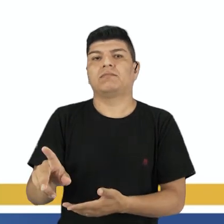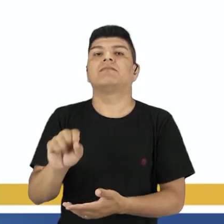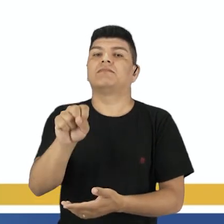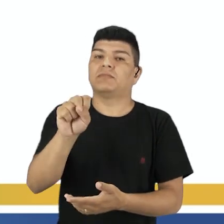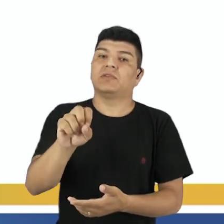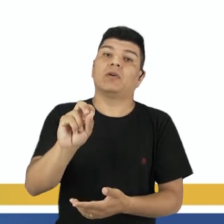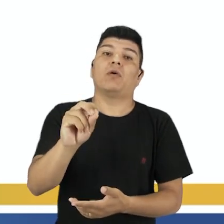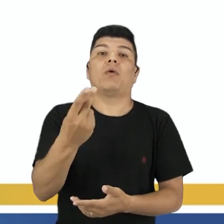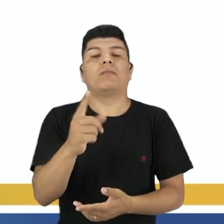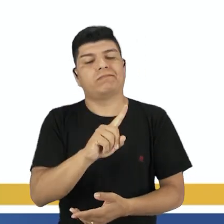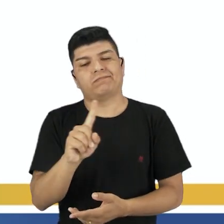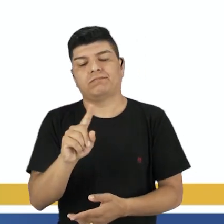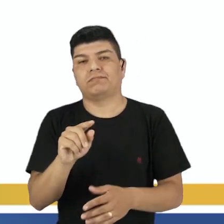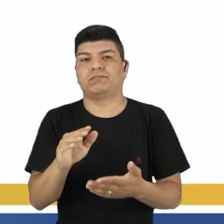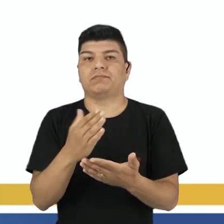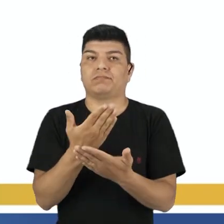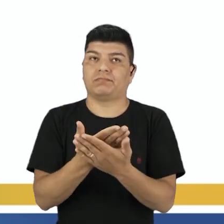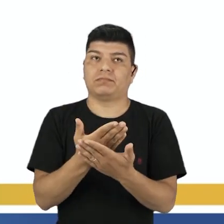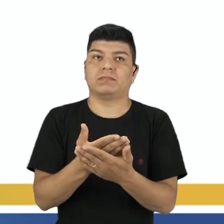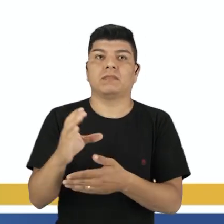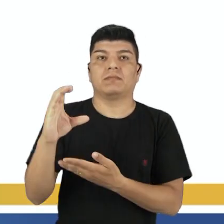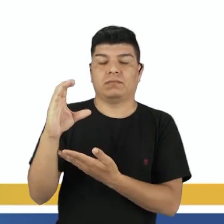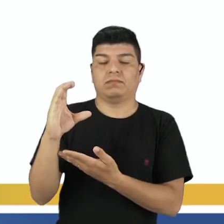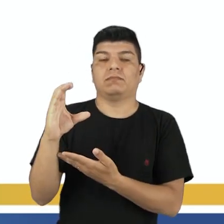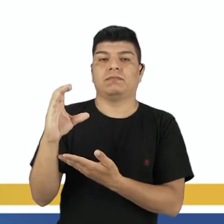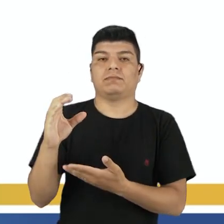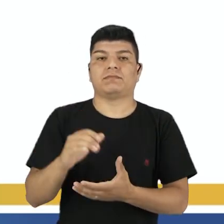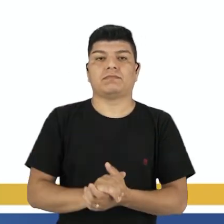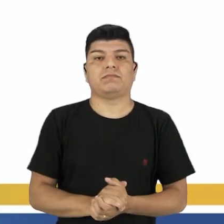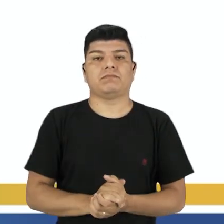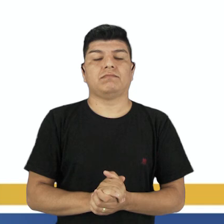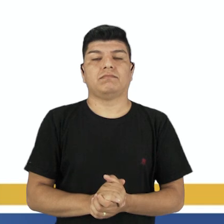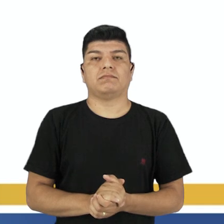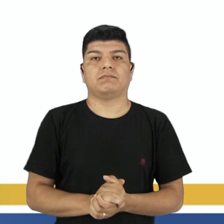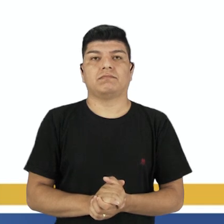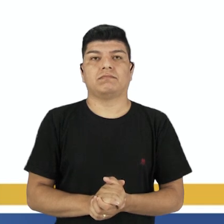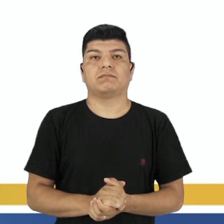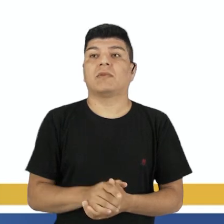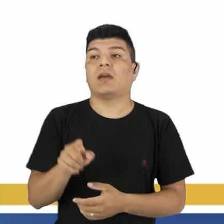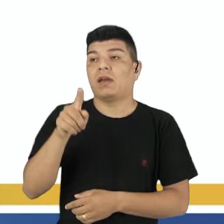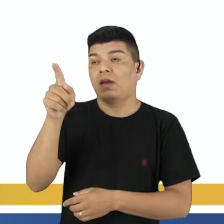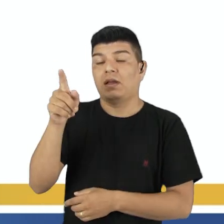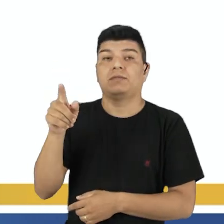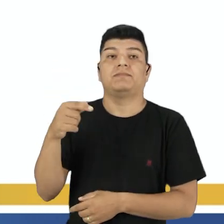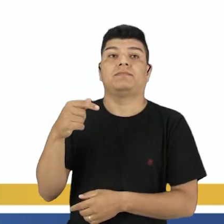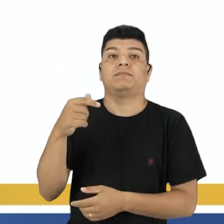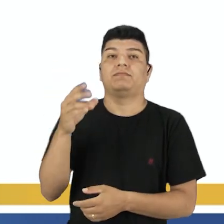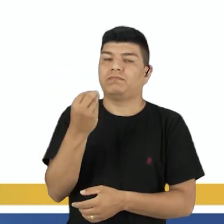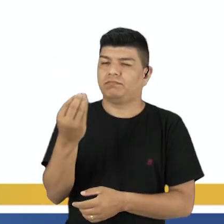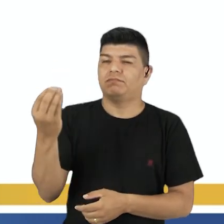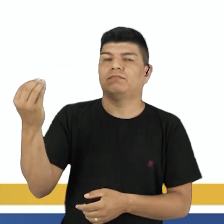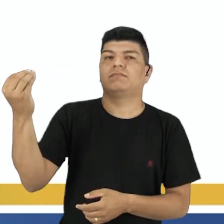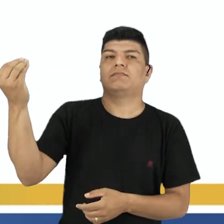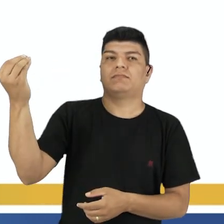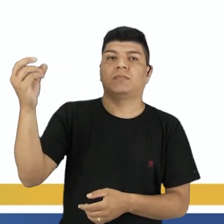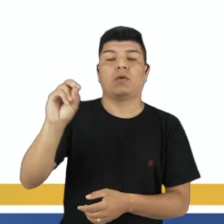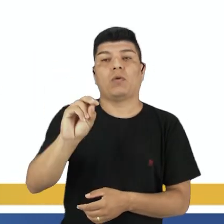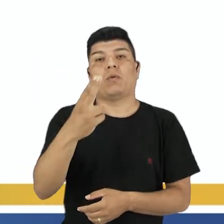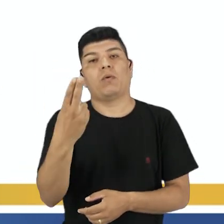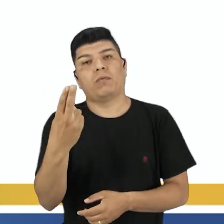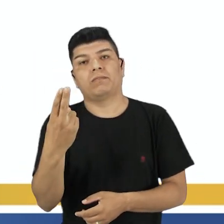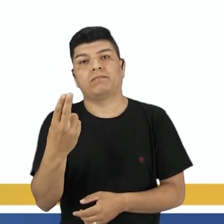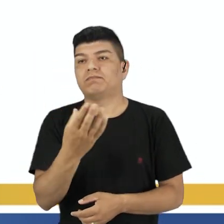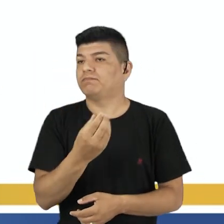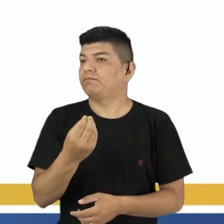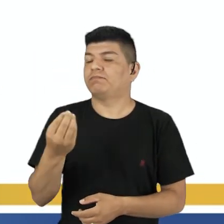ela estudou. Não, ela não estudou. E na letra C, did they travel? Eles viajaram? Yes, they did. No, they